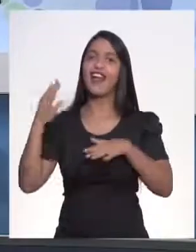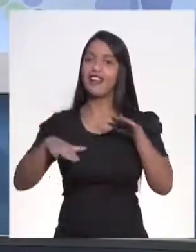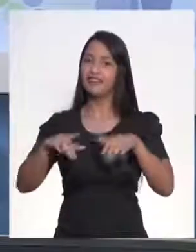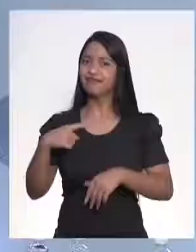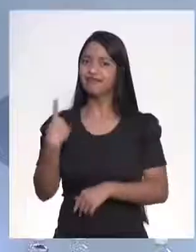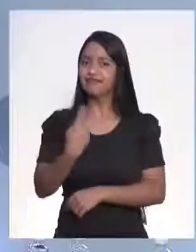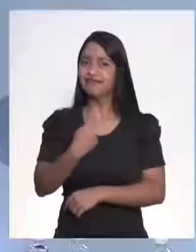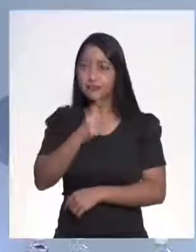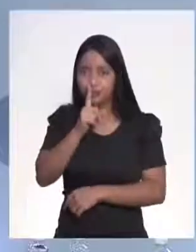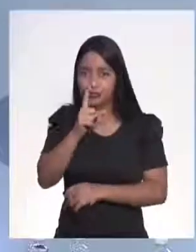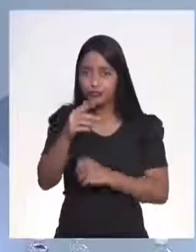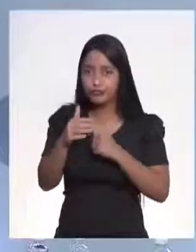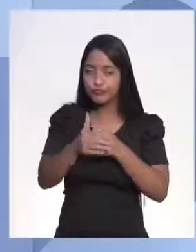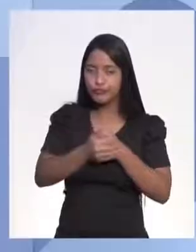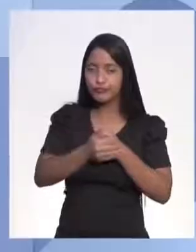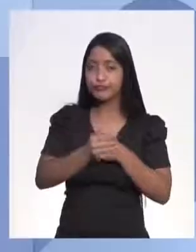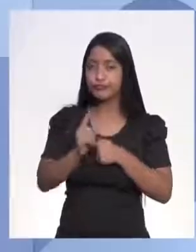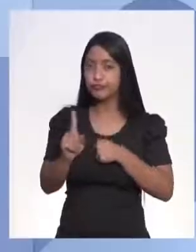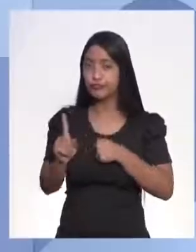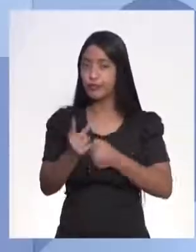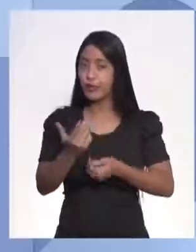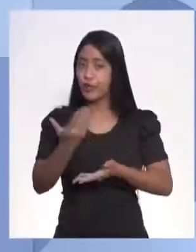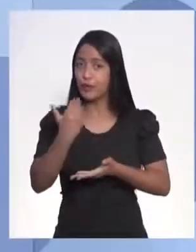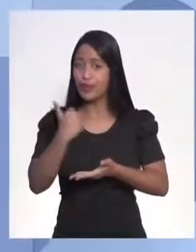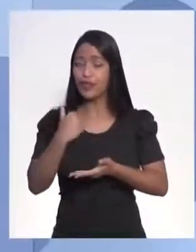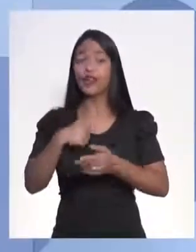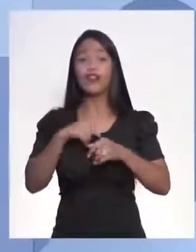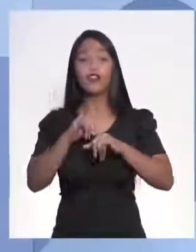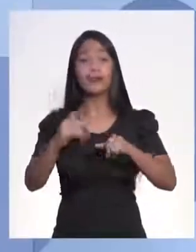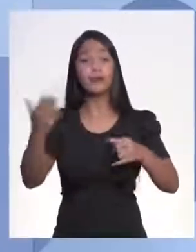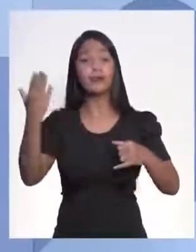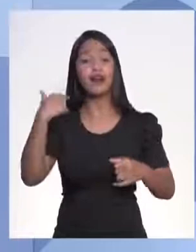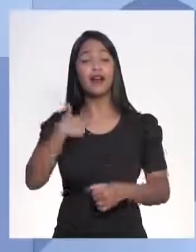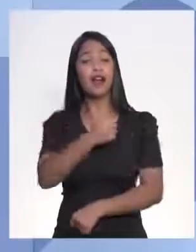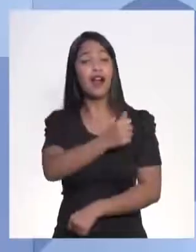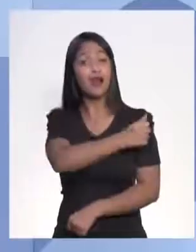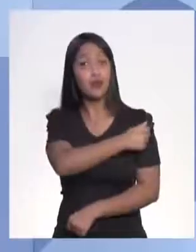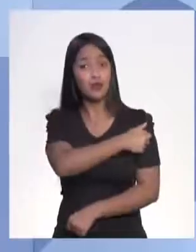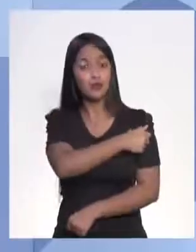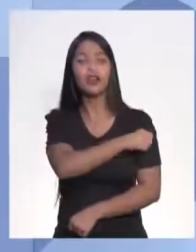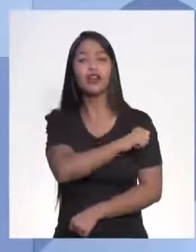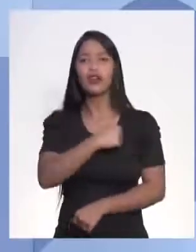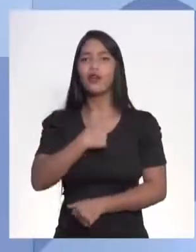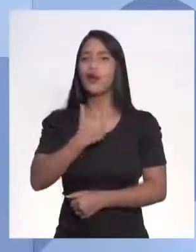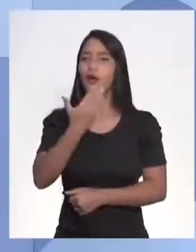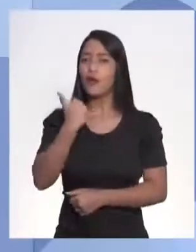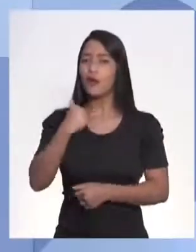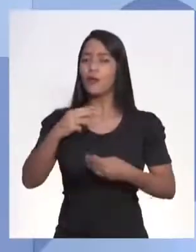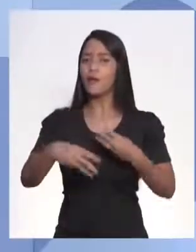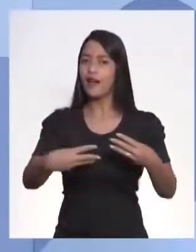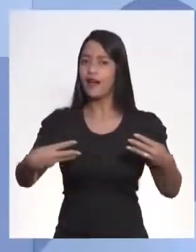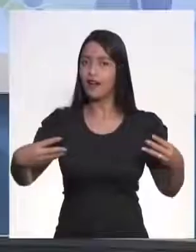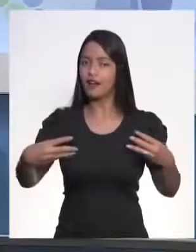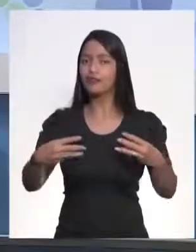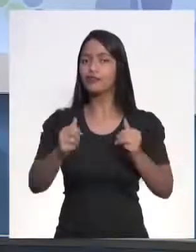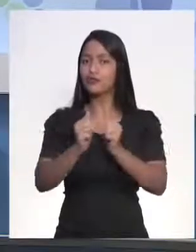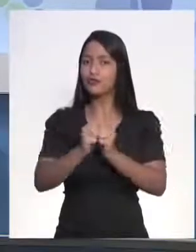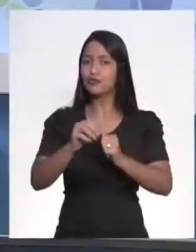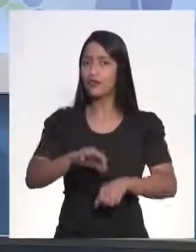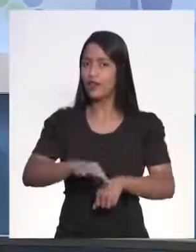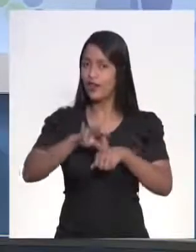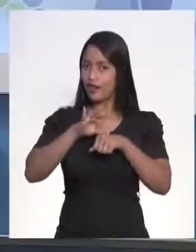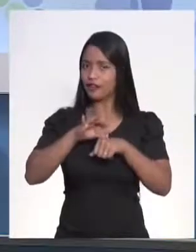vezes eu penso nem quanto aluna lá o que que eu comia é botar Luna eu comia macarrão com almôndega sim sim